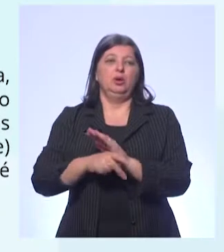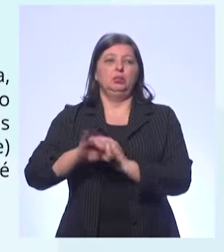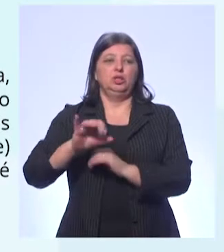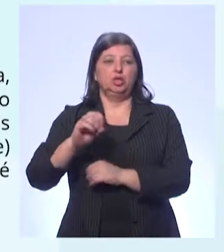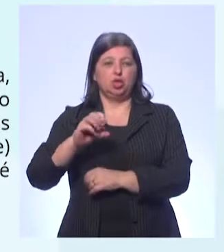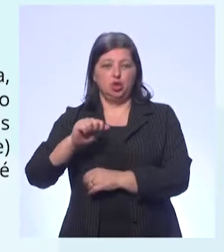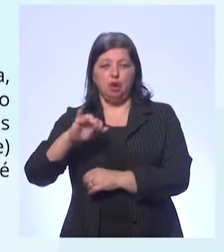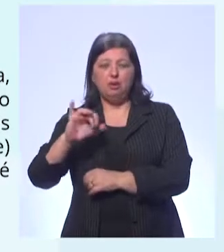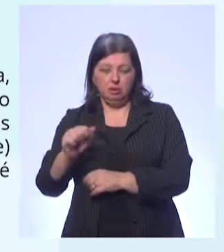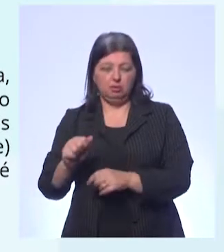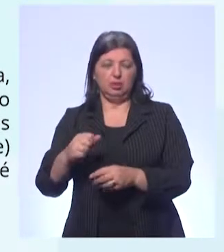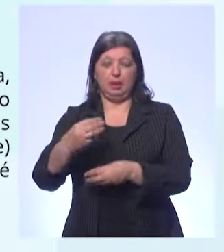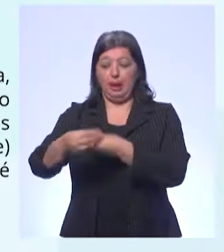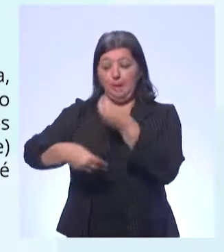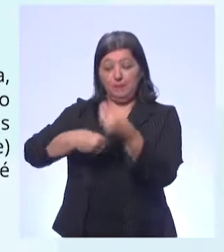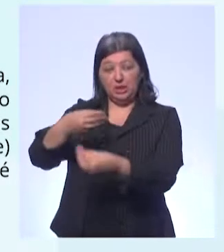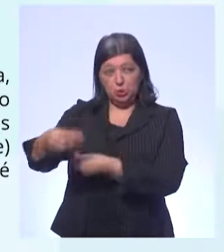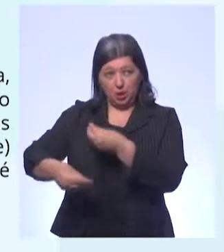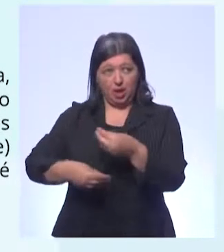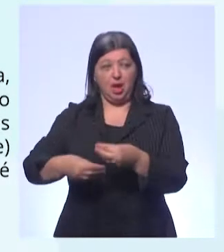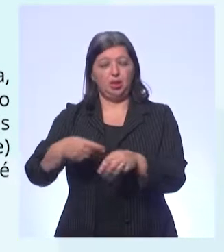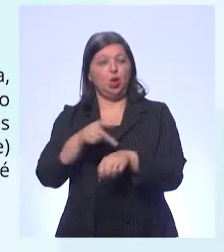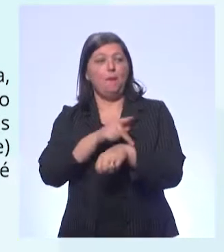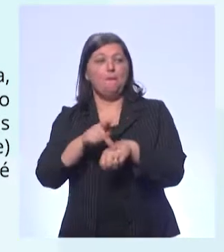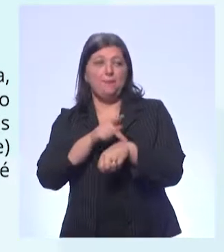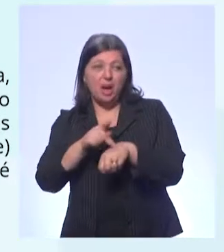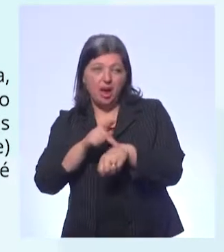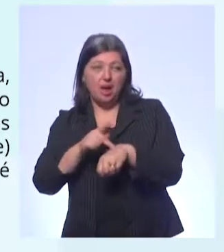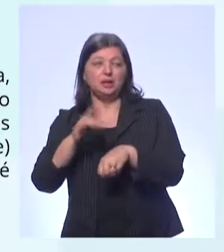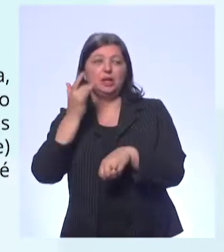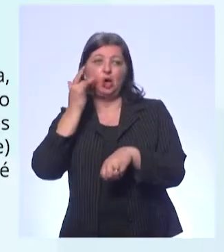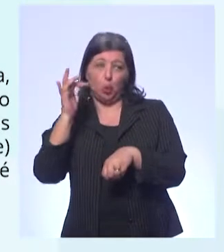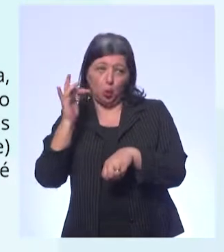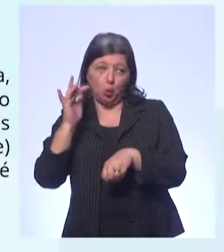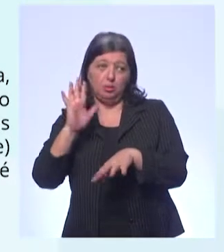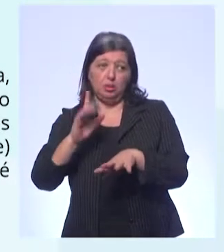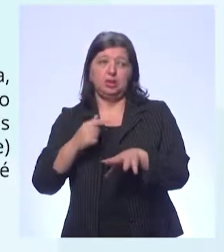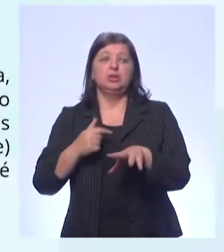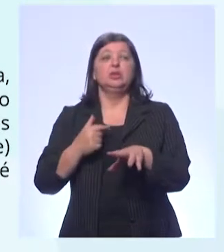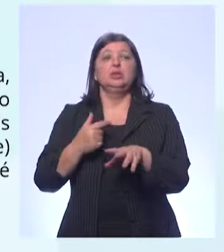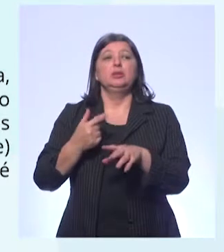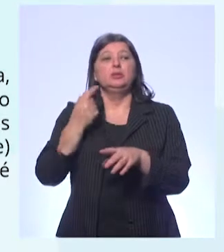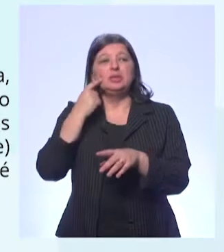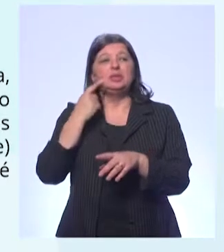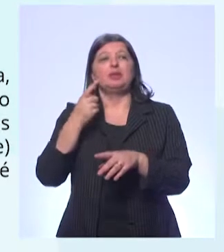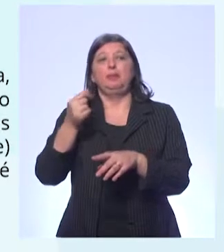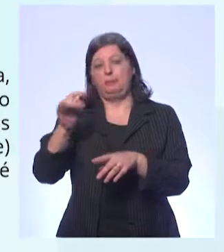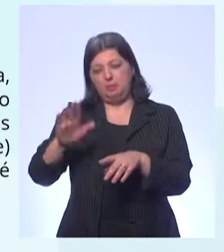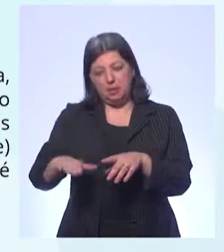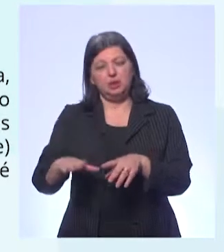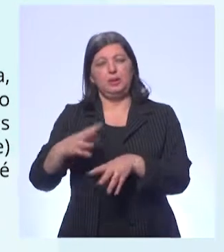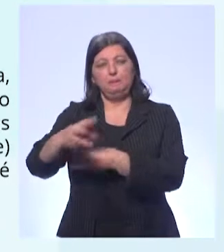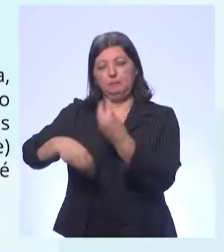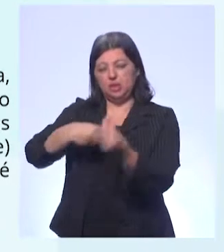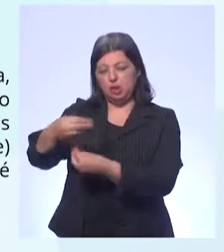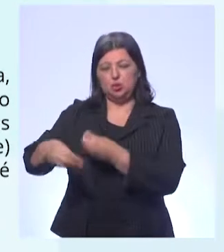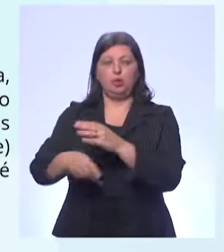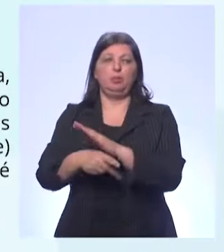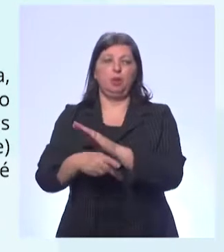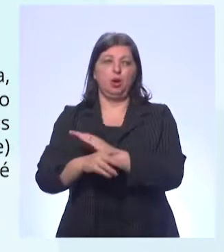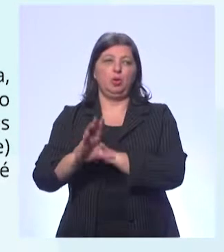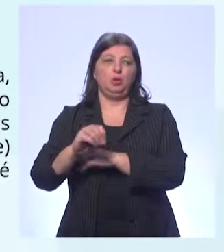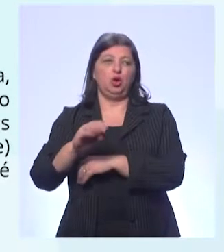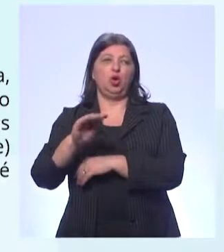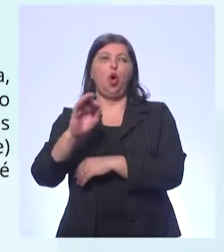com prata e ouro, mas esses 2 materiais são muito caros. Então, para a joia ficar mais barata, eles misturam cobre. Como